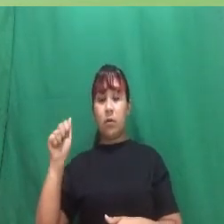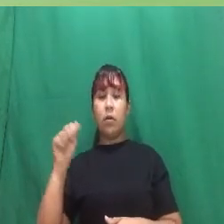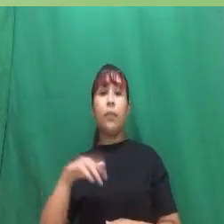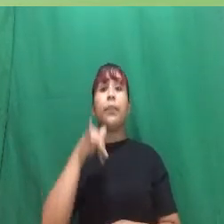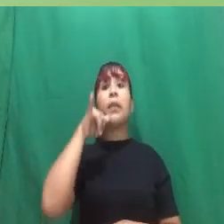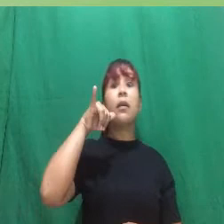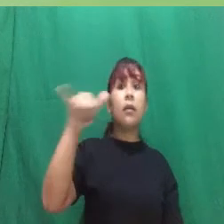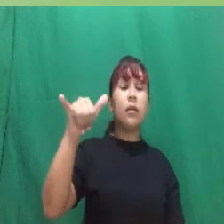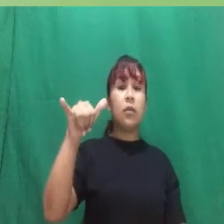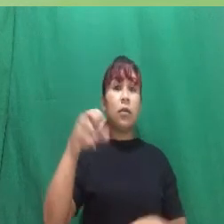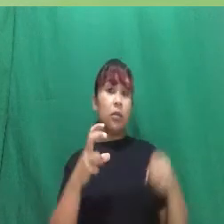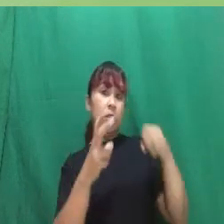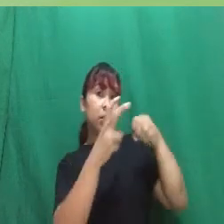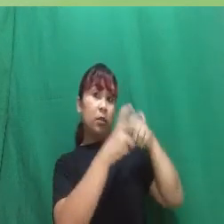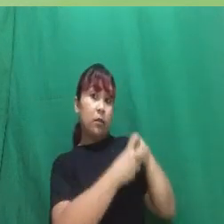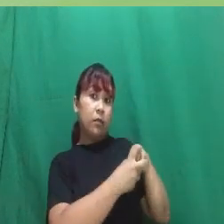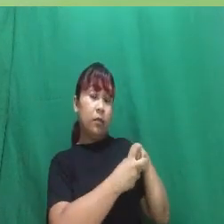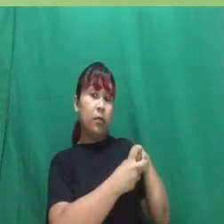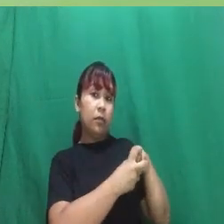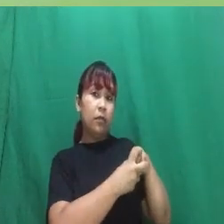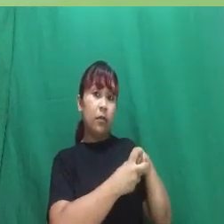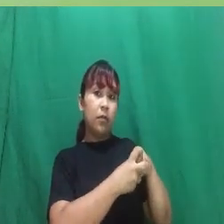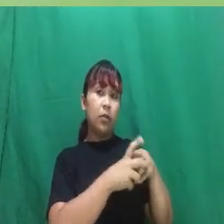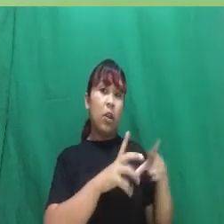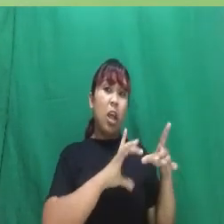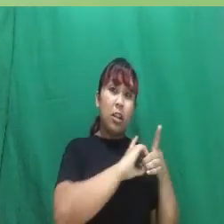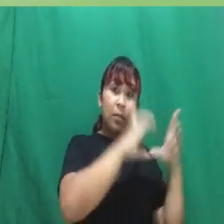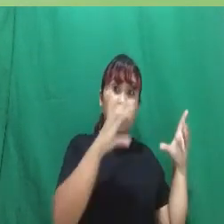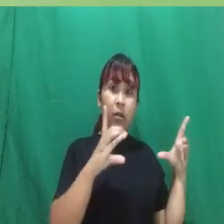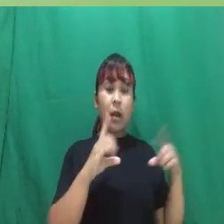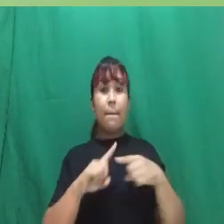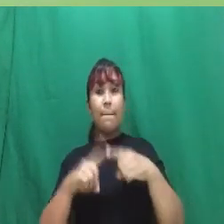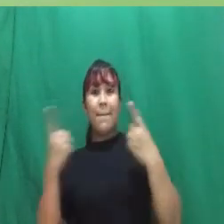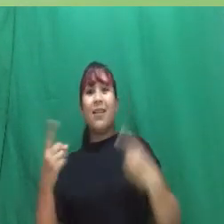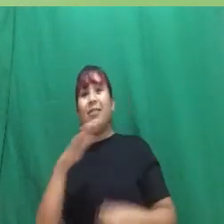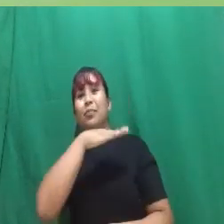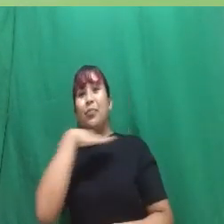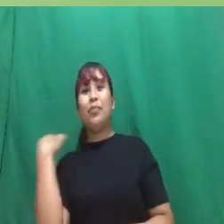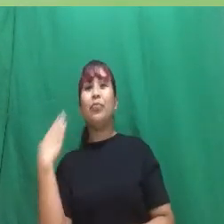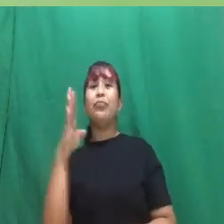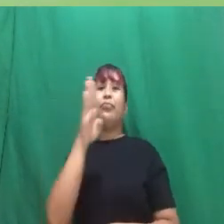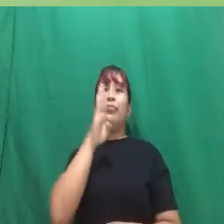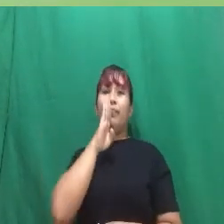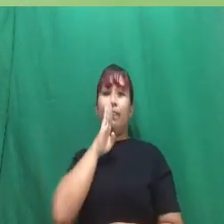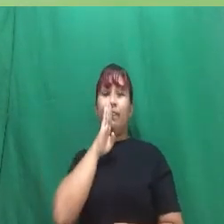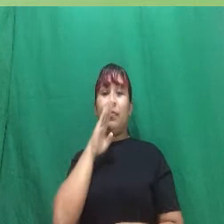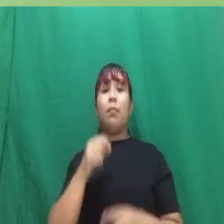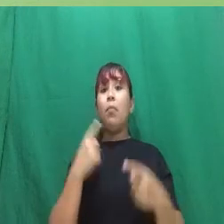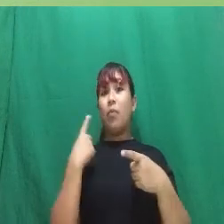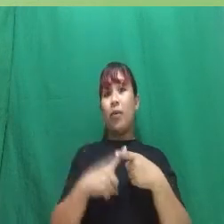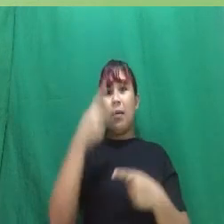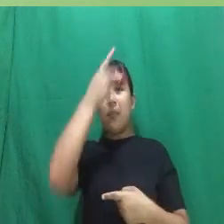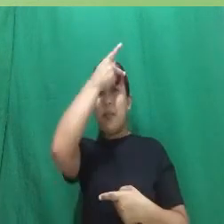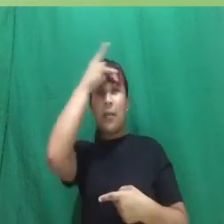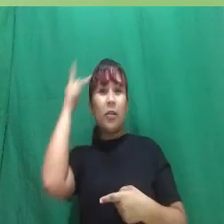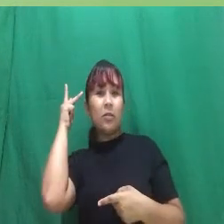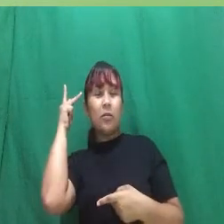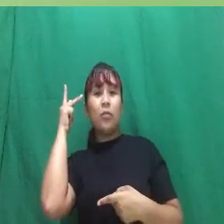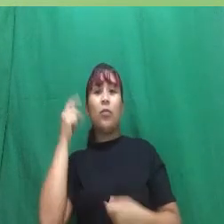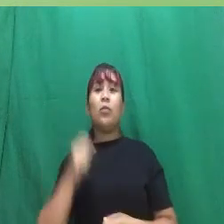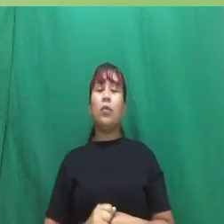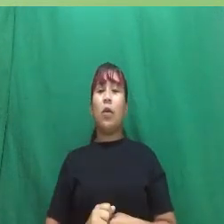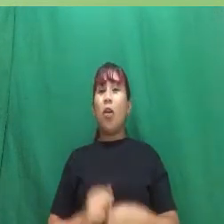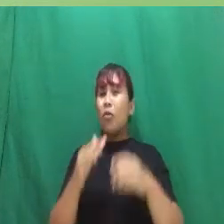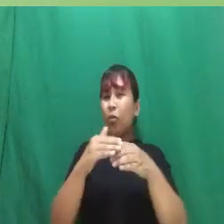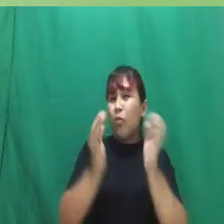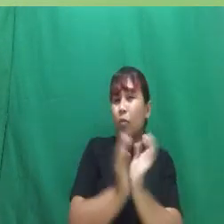Aí eu queria fazer uma pergunta para Infelizmente. ti, Davi, Sim. fazer uma pergunta sobre a violência racial, né? A gente vai falar sobre